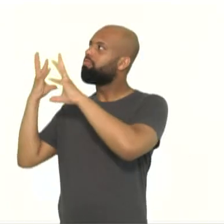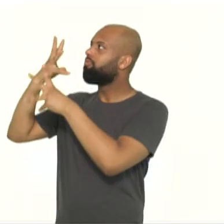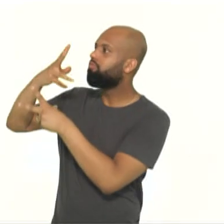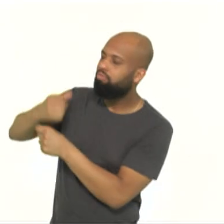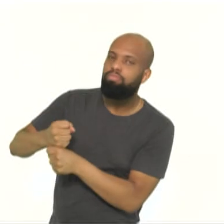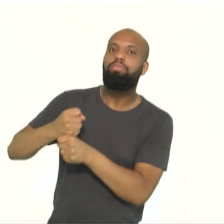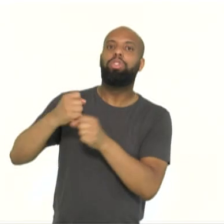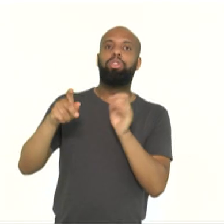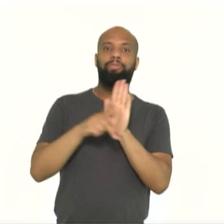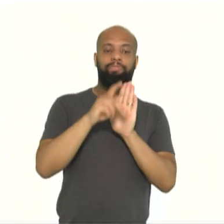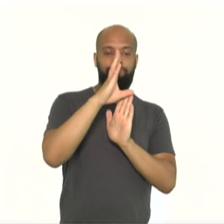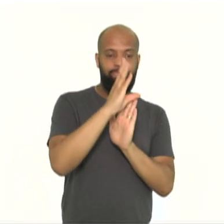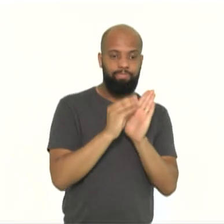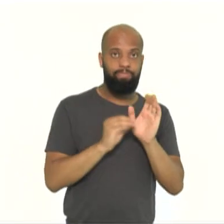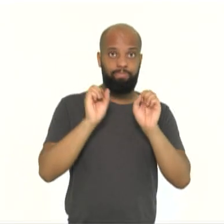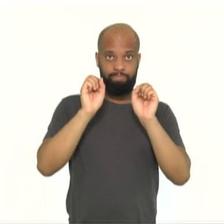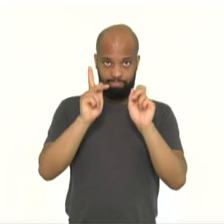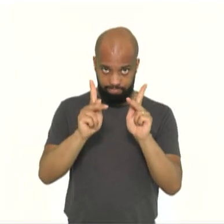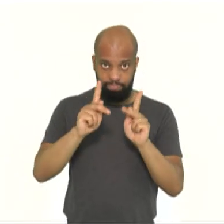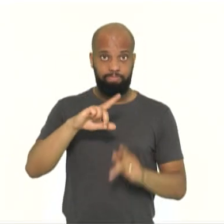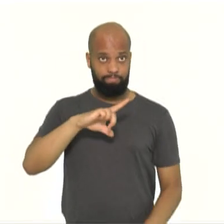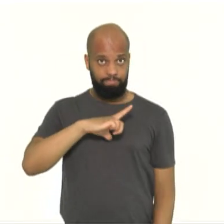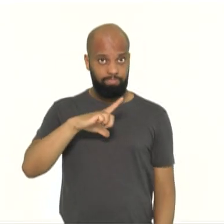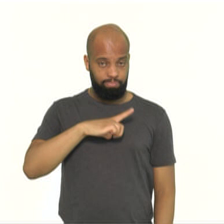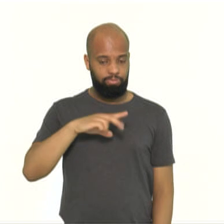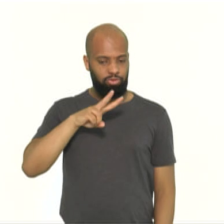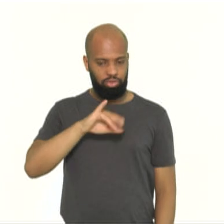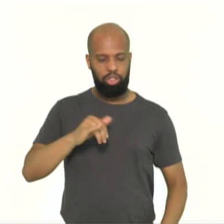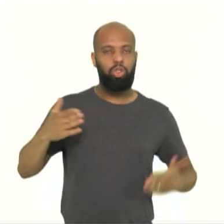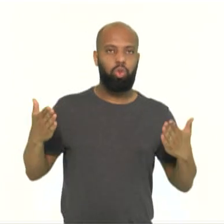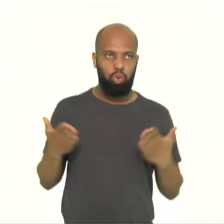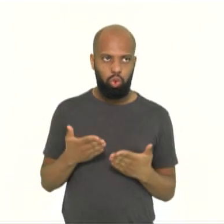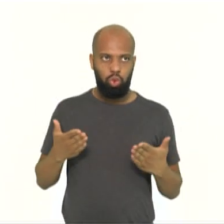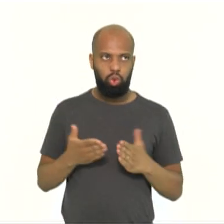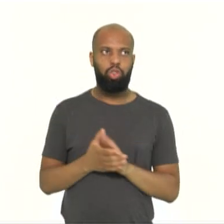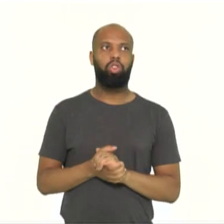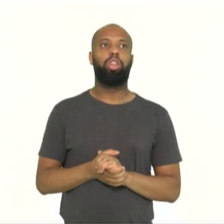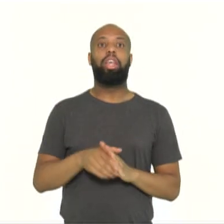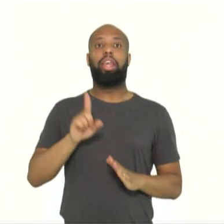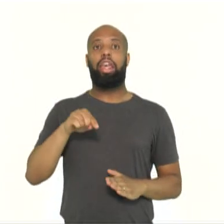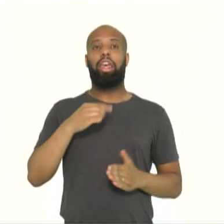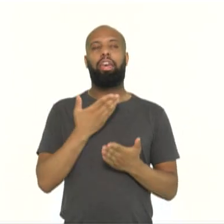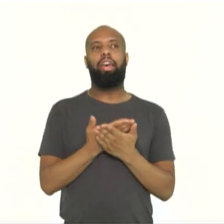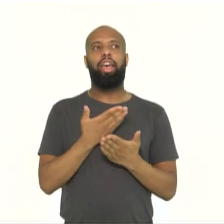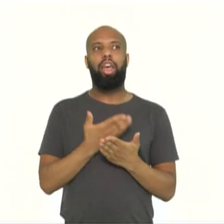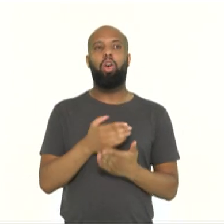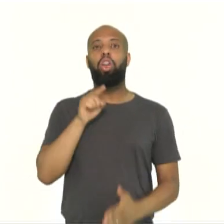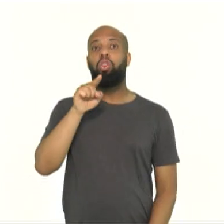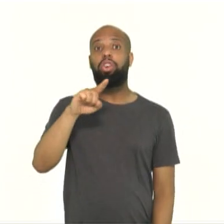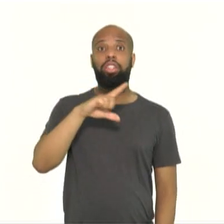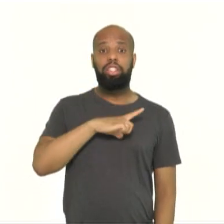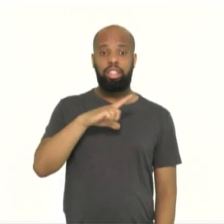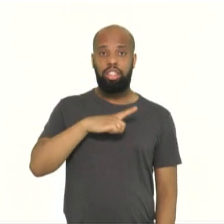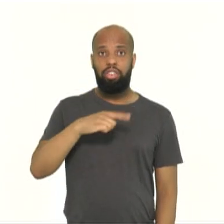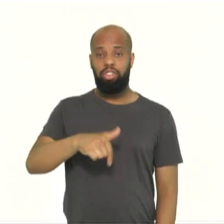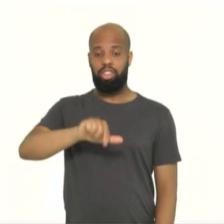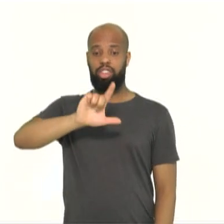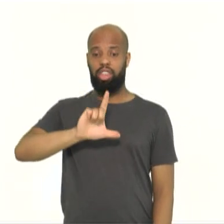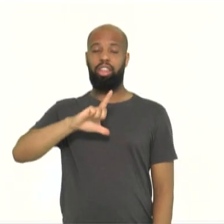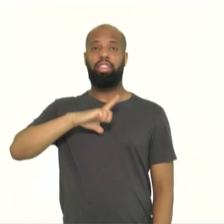de conteúdo, tá? Uma retomada de conteúdo, né? De uma aula que vocês tiveram anteriormente, estão